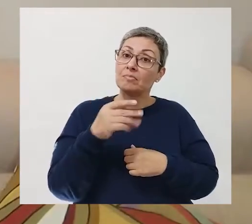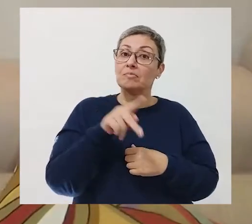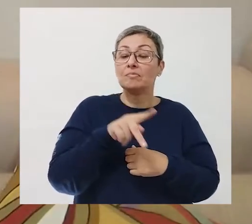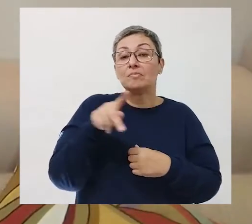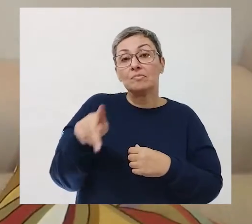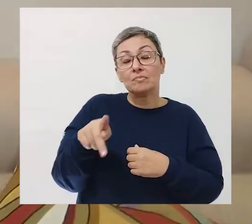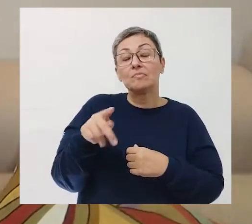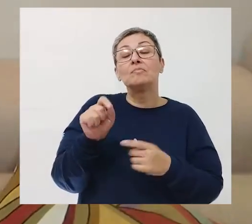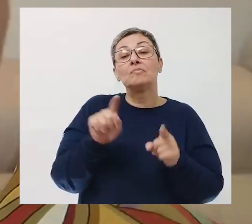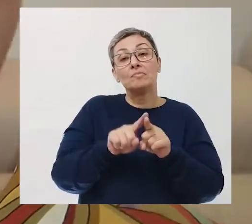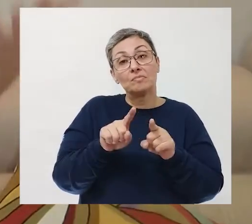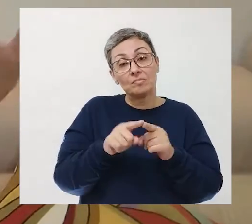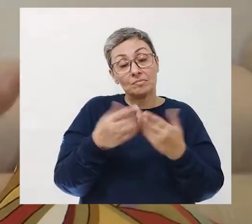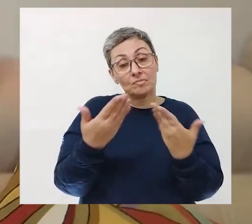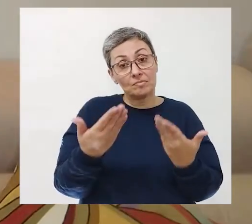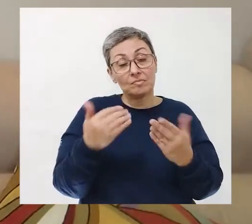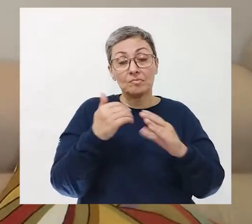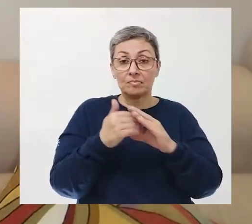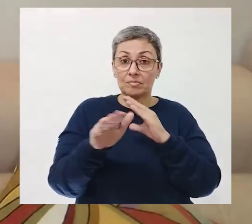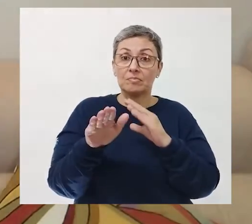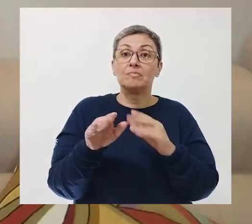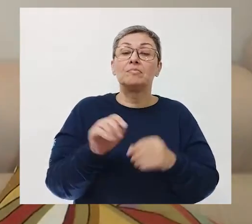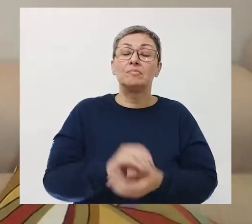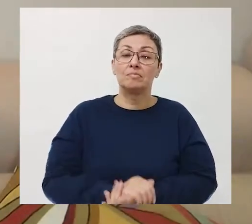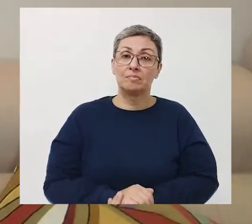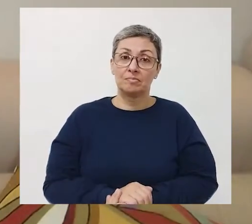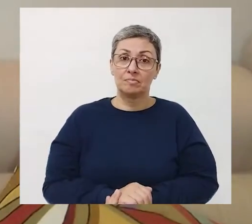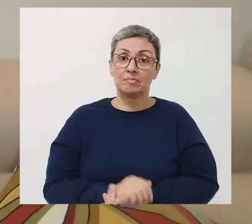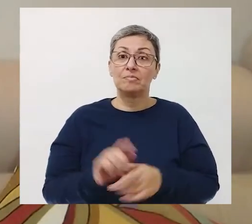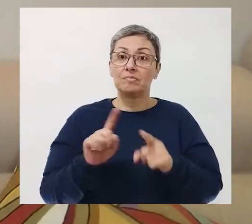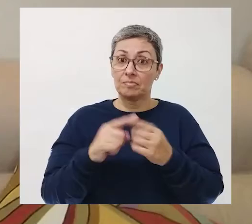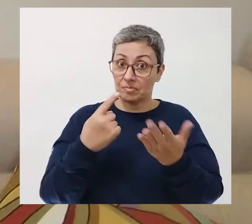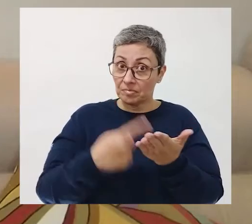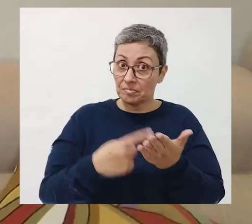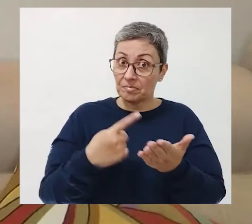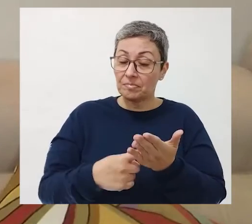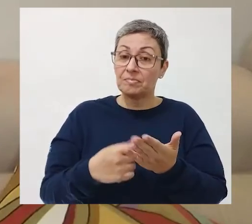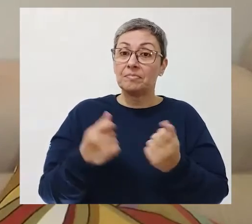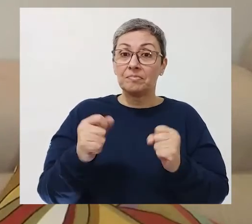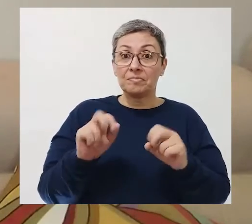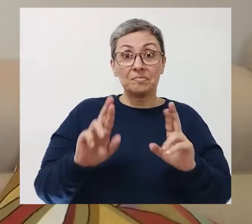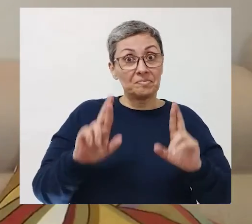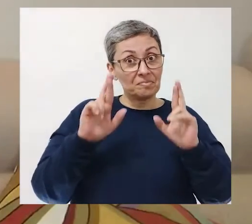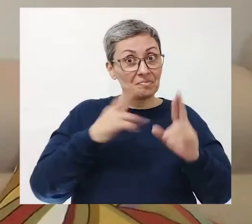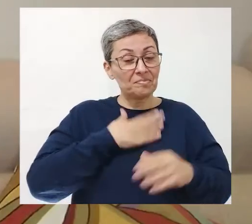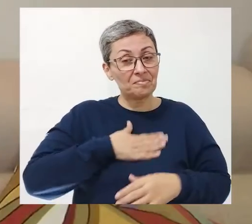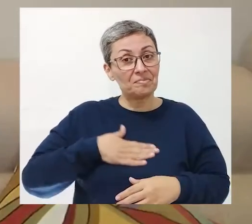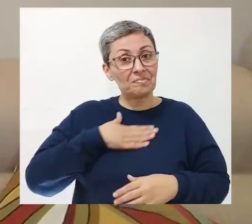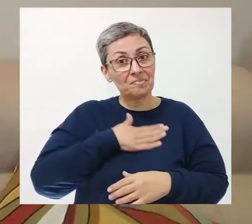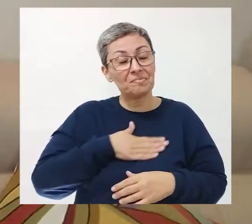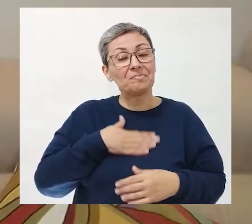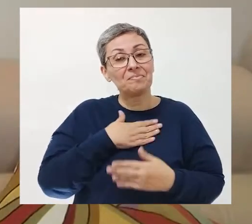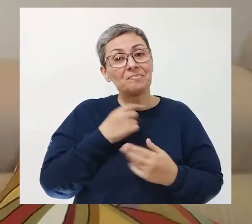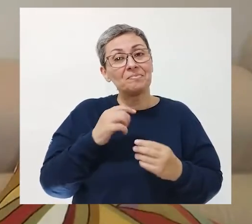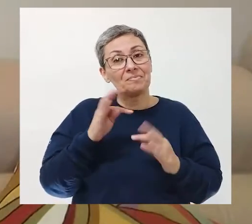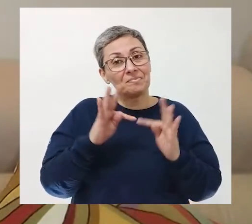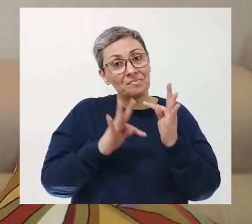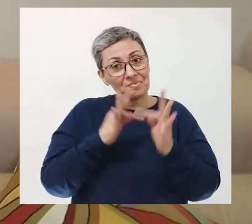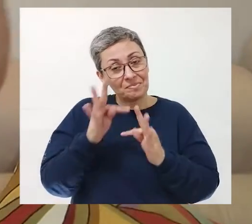ou para a professora de vocês enviar para a gente. Combinado? Espero que vocês tenham gostado aí dessa